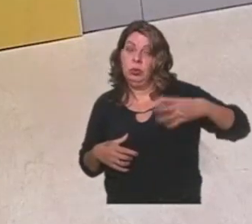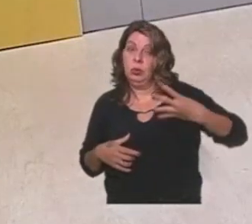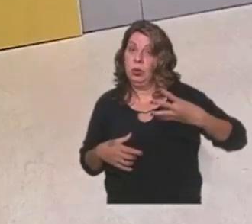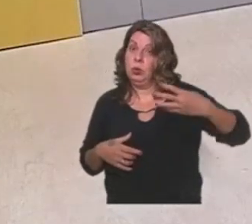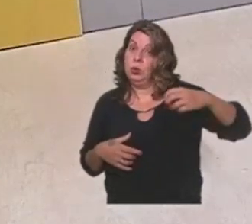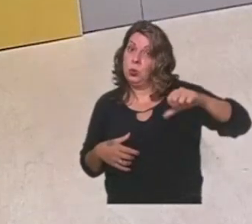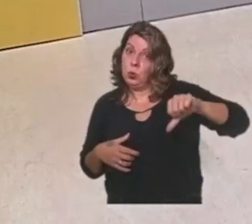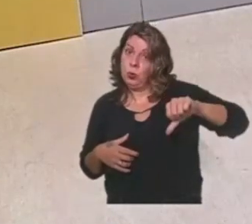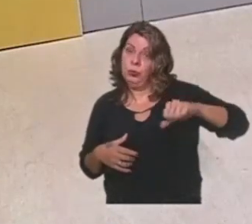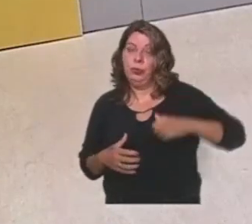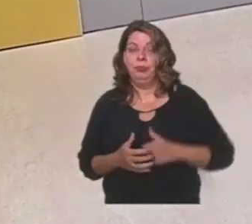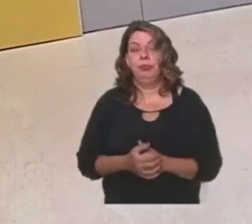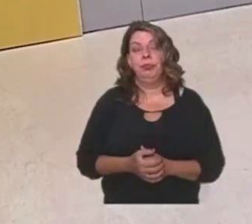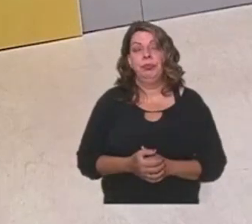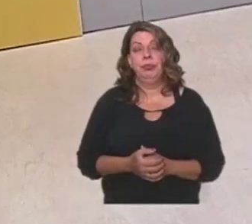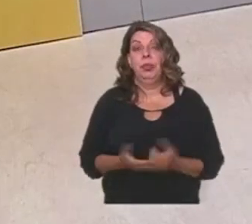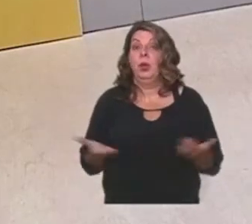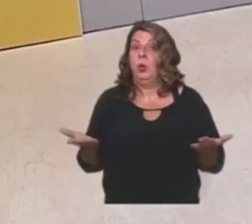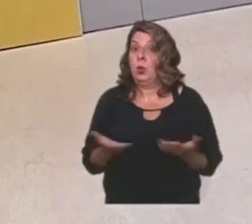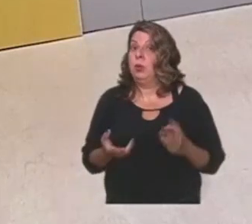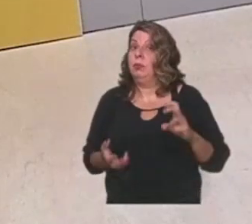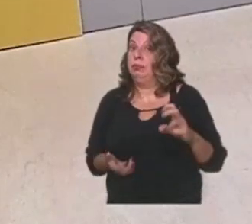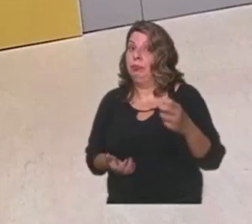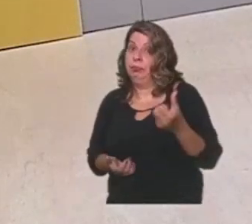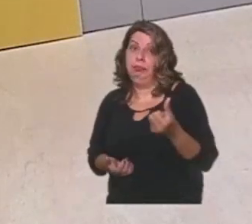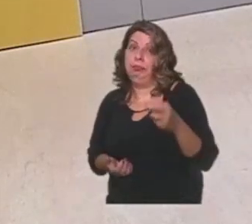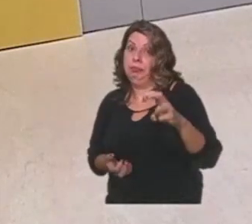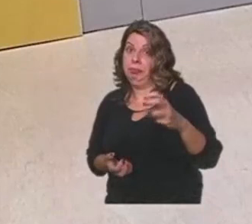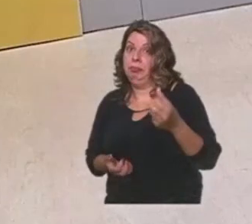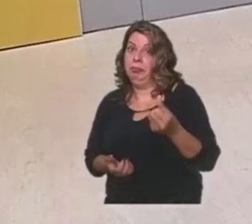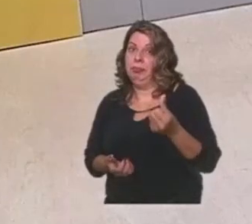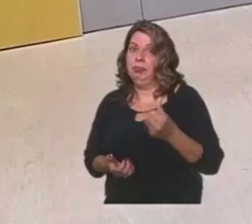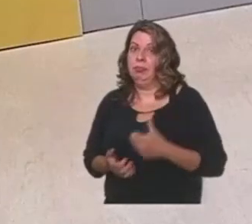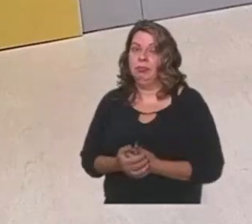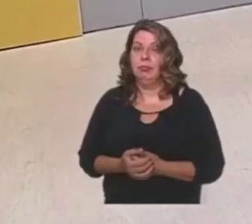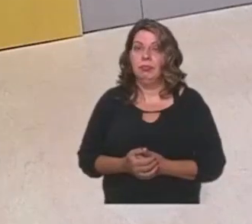4949-411-4949. Já chamei esses números e chamo agora